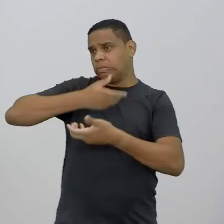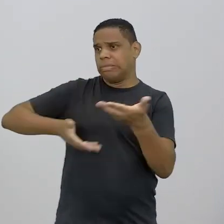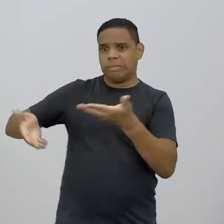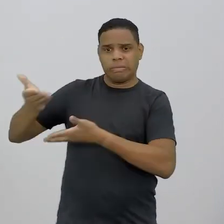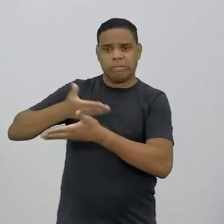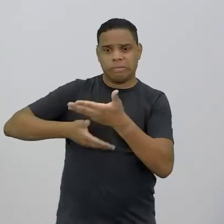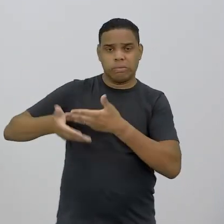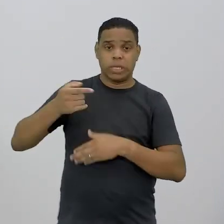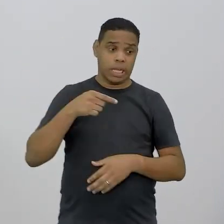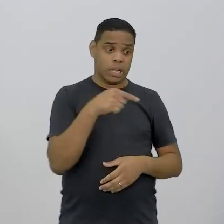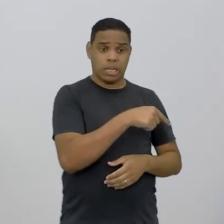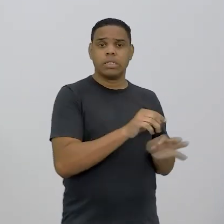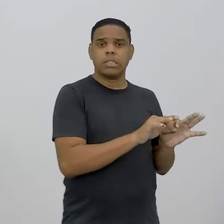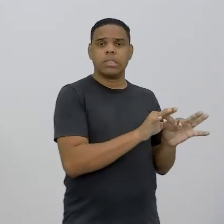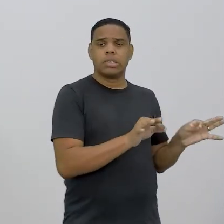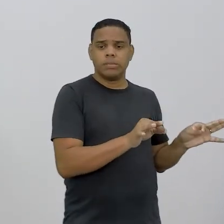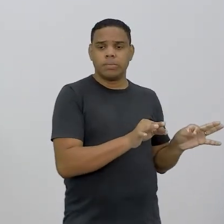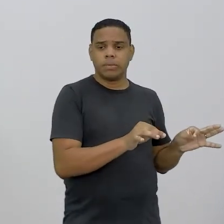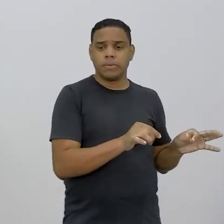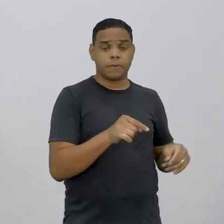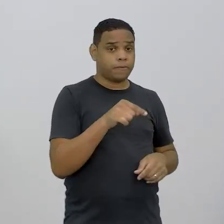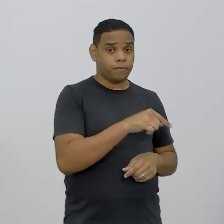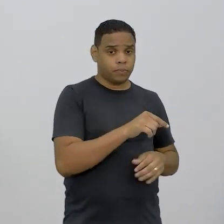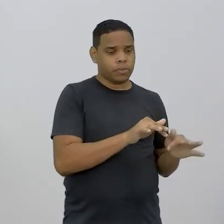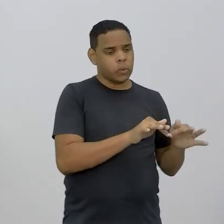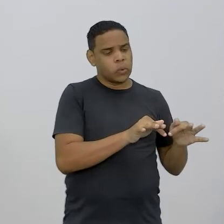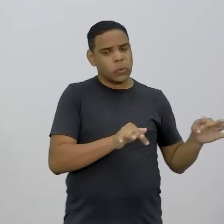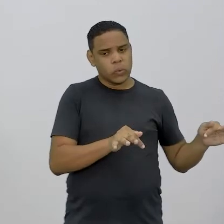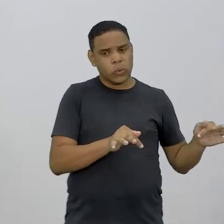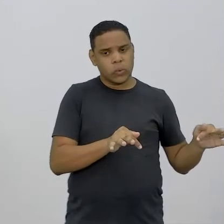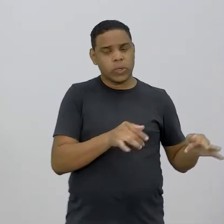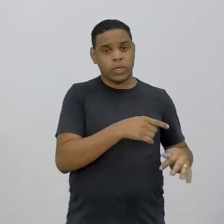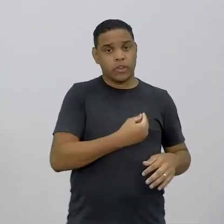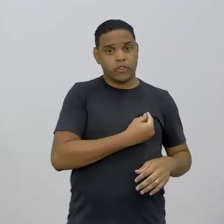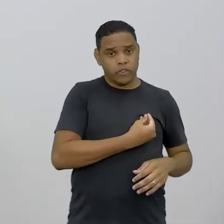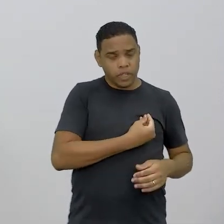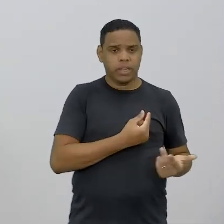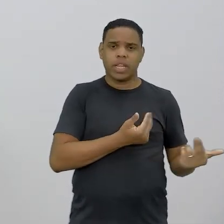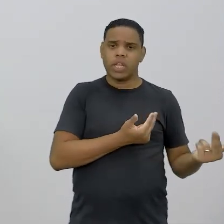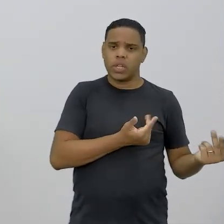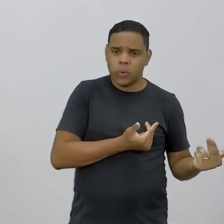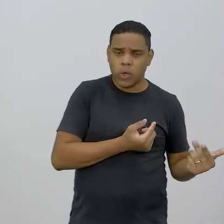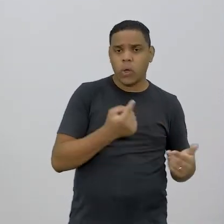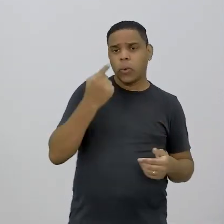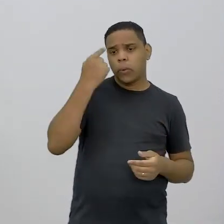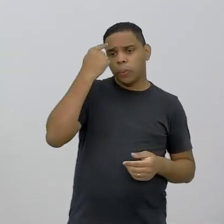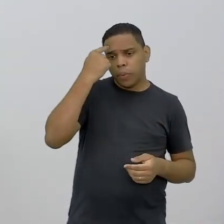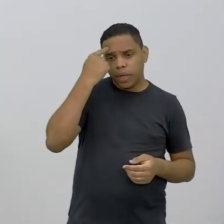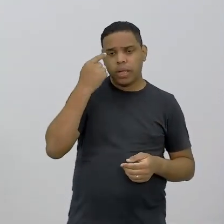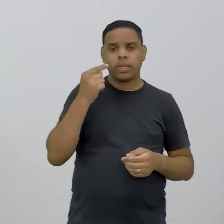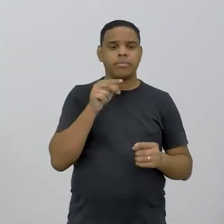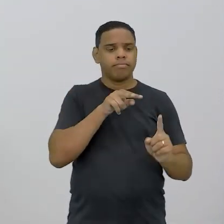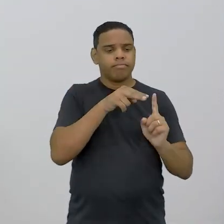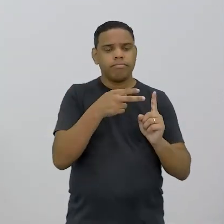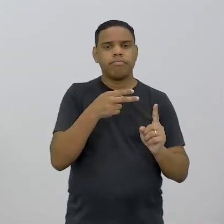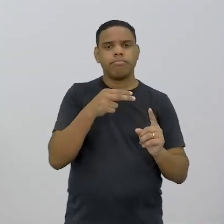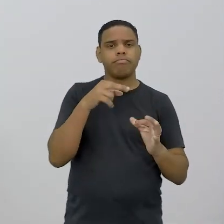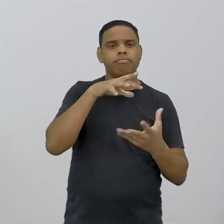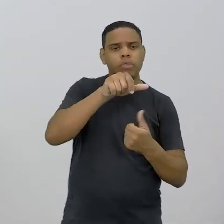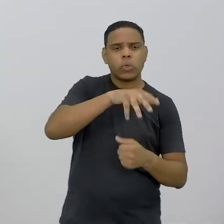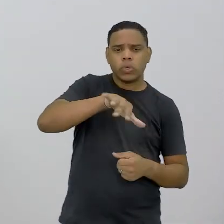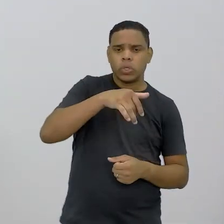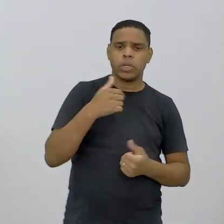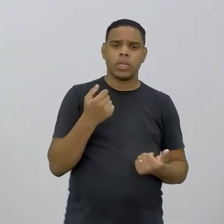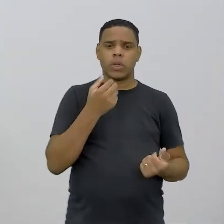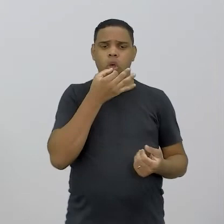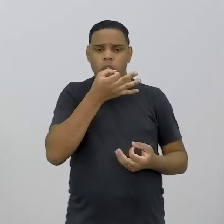mais simples, elas partilham o mesmo modo de vida, a mesma visão de mundo e etc.